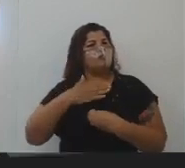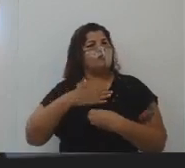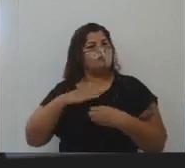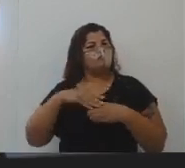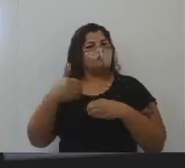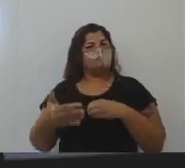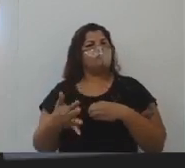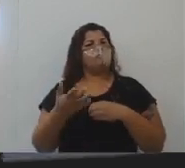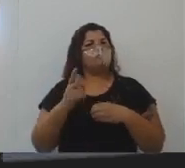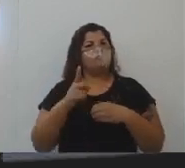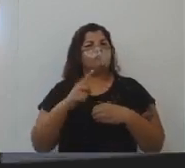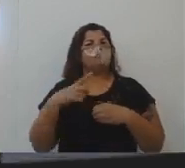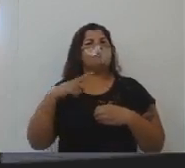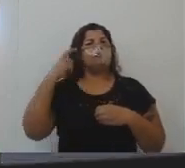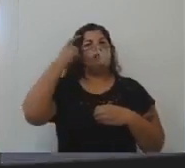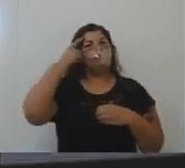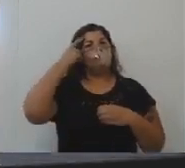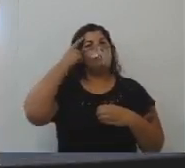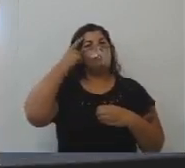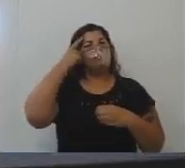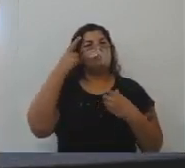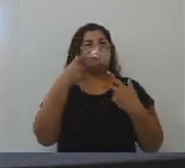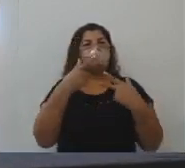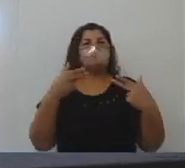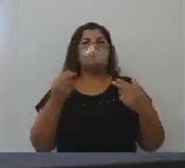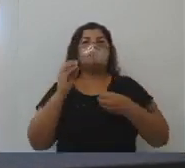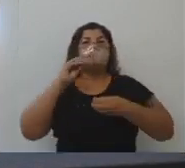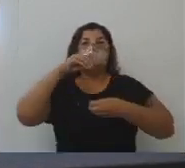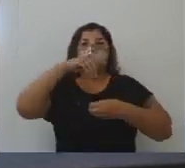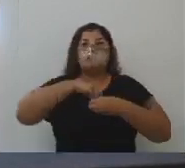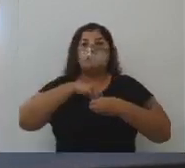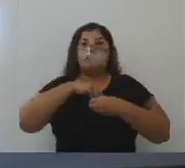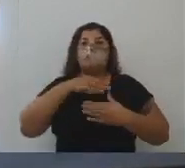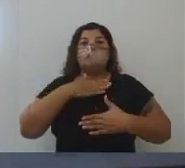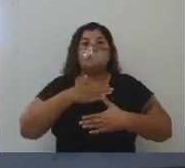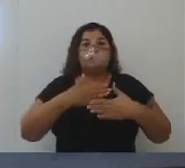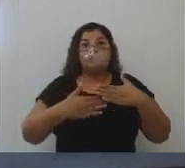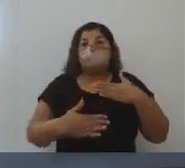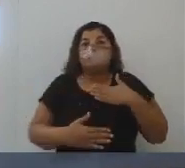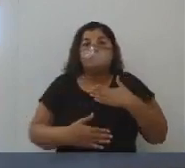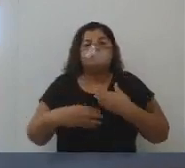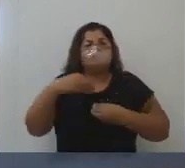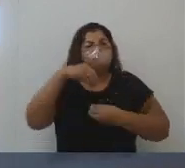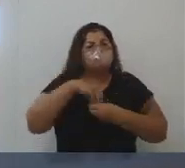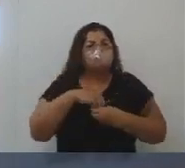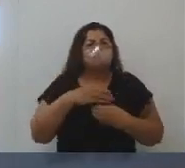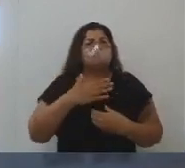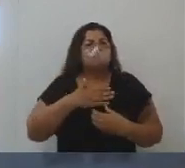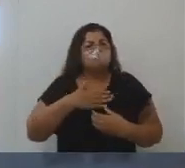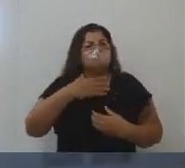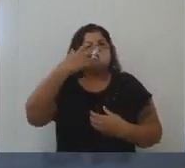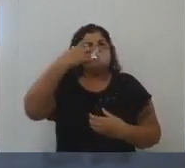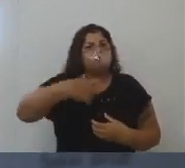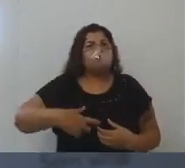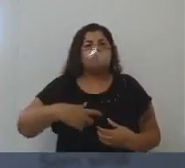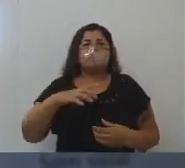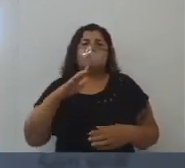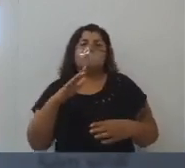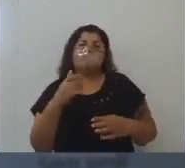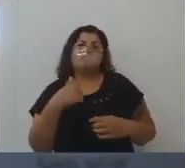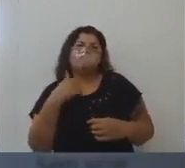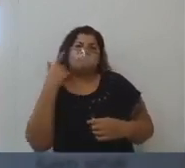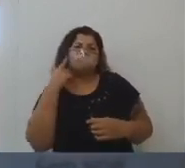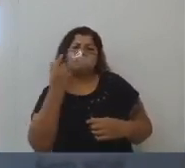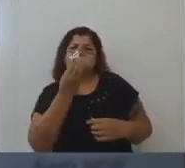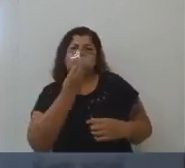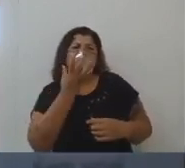Eu estou refletindo de coisas que eu estou refletindo coisas que estão dentro de mim, coisas que eu faço e que talvez não sejam boas, e eu